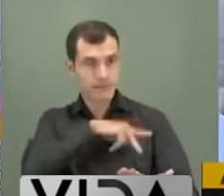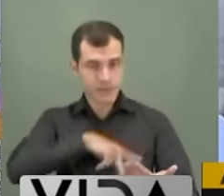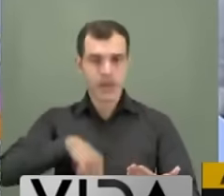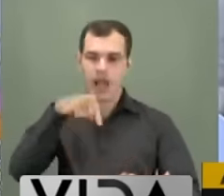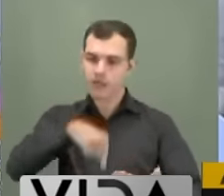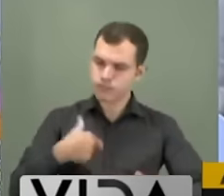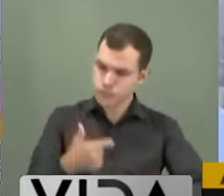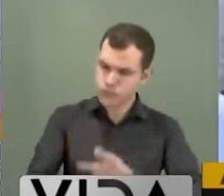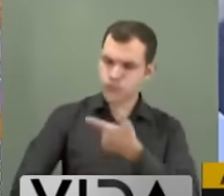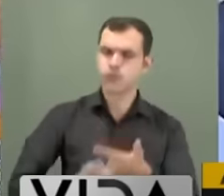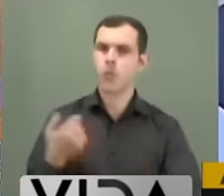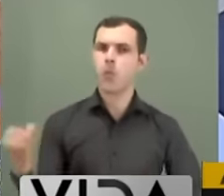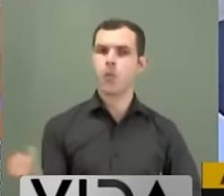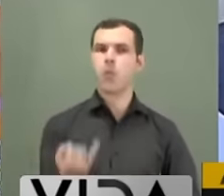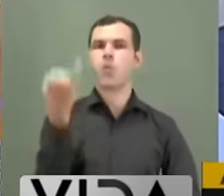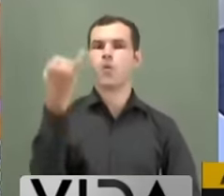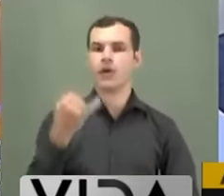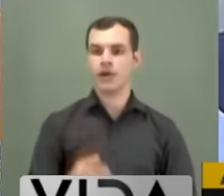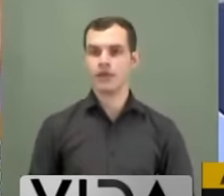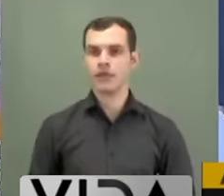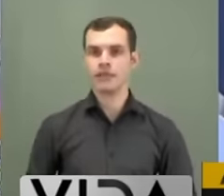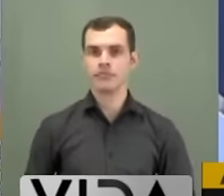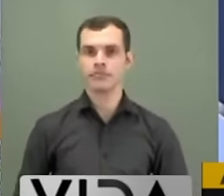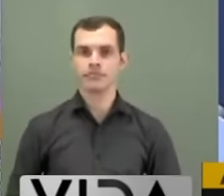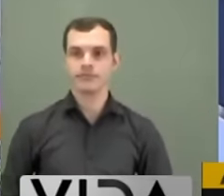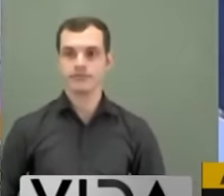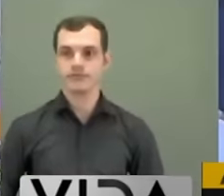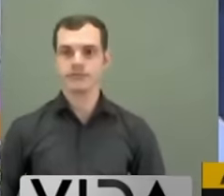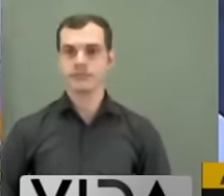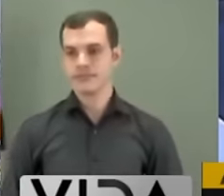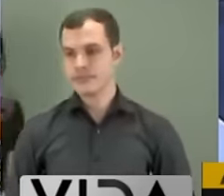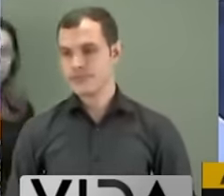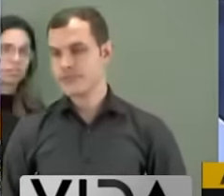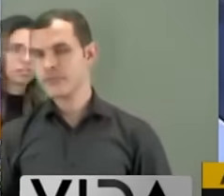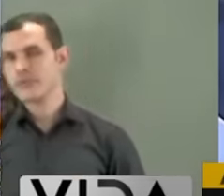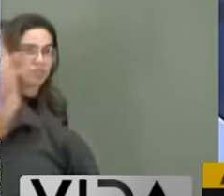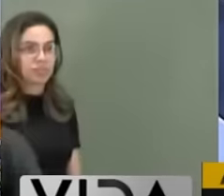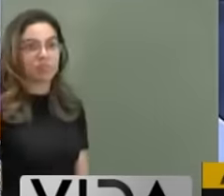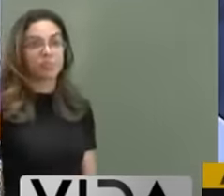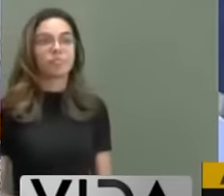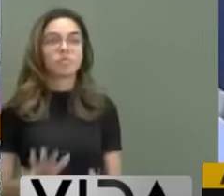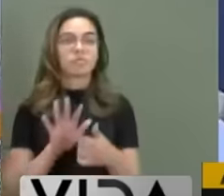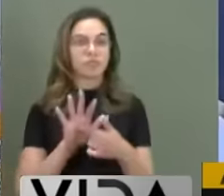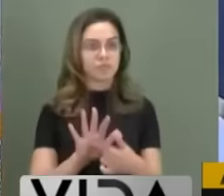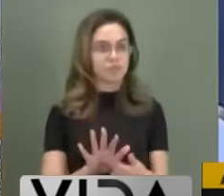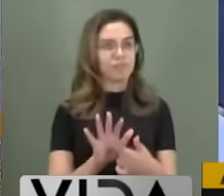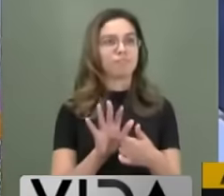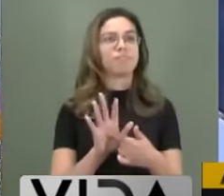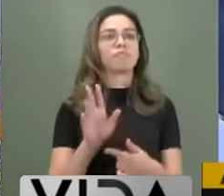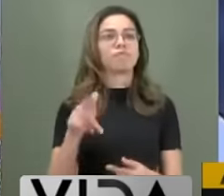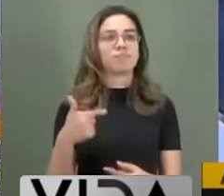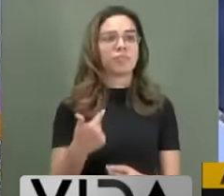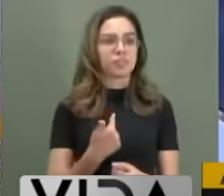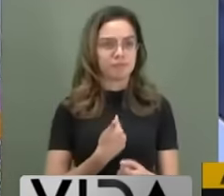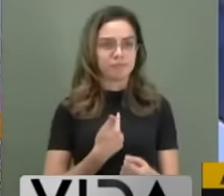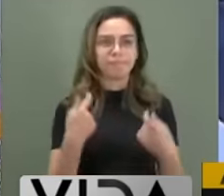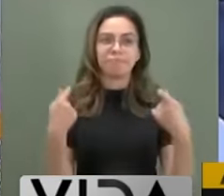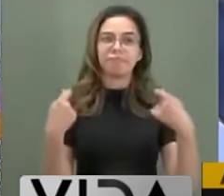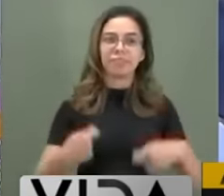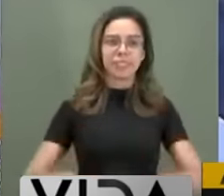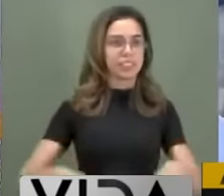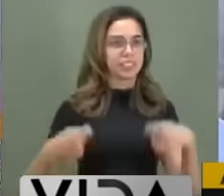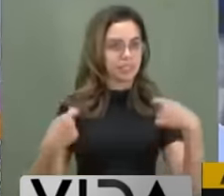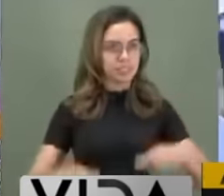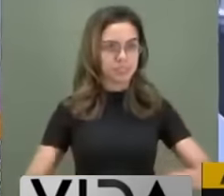aqui. Pelo menos deixando vir as vísceras à tona do quanto nós temos que caminhar